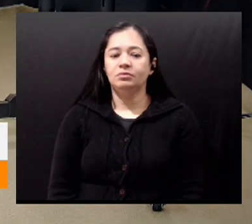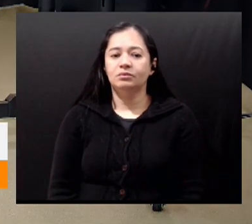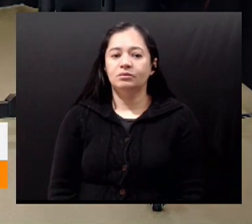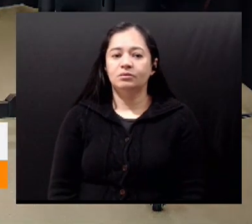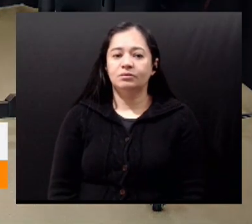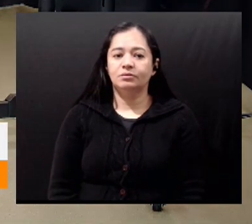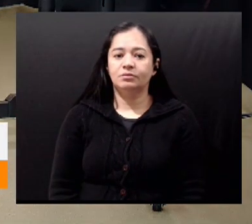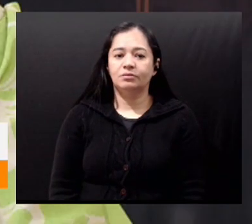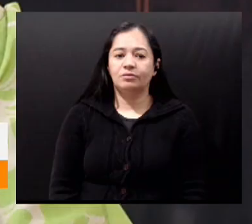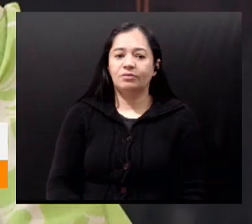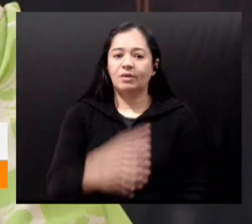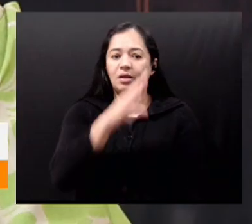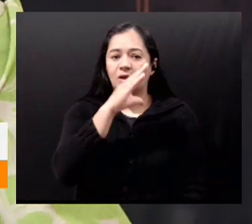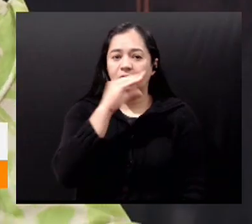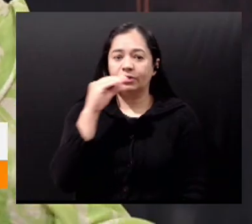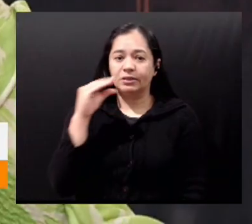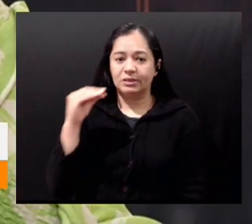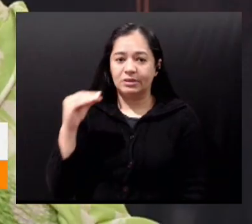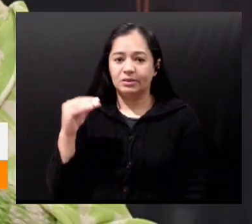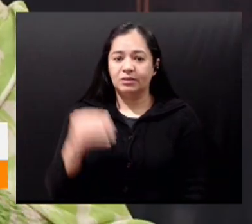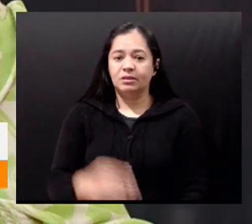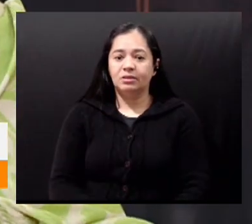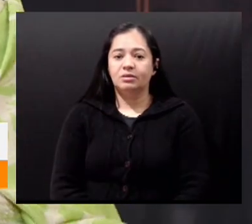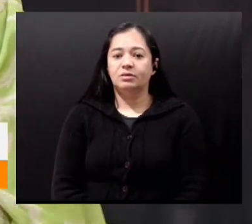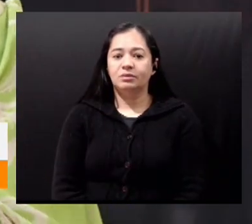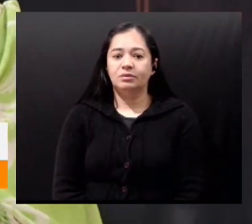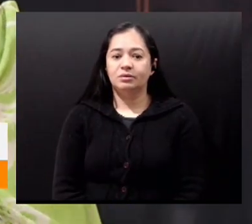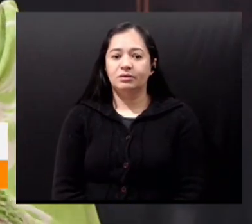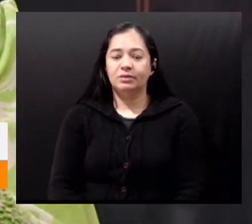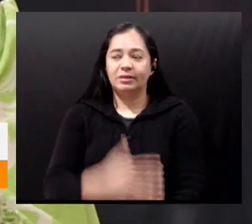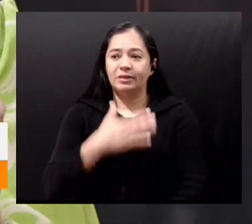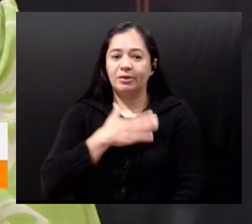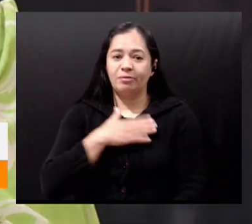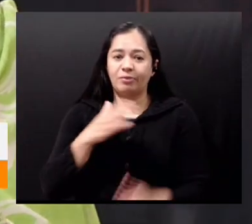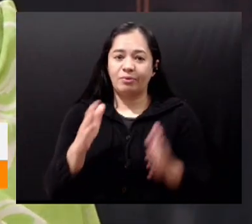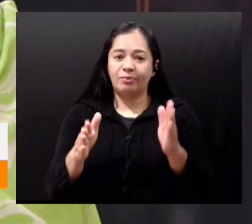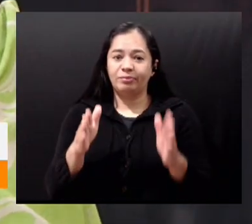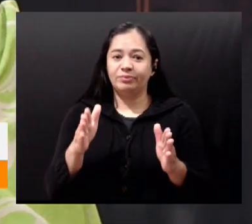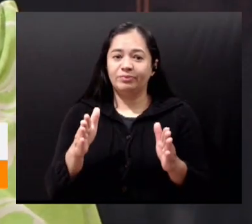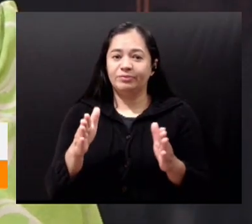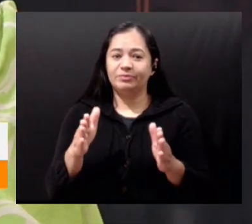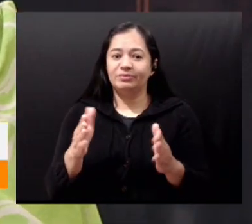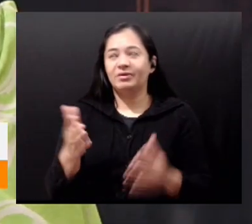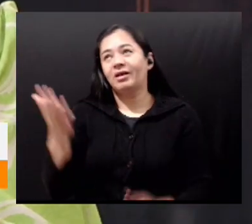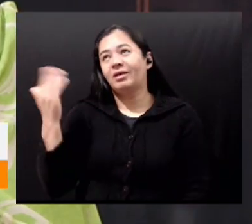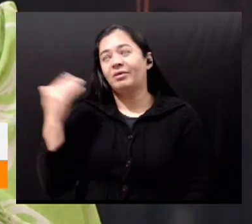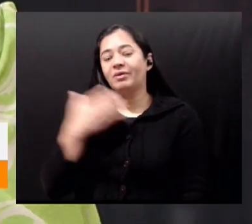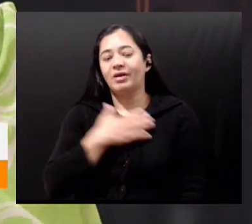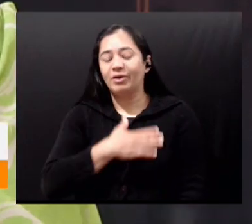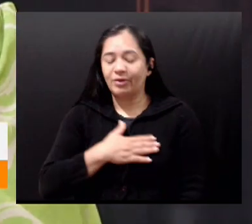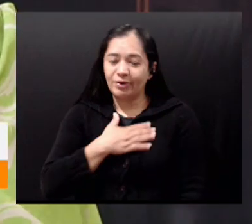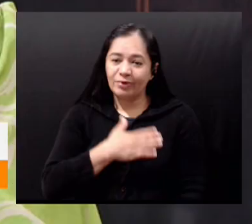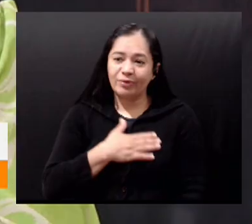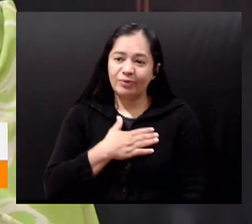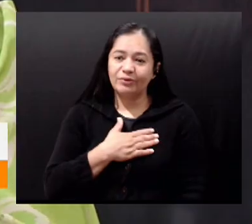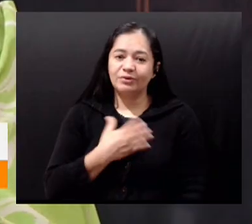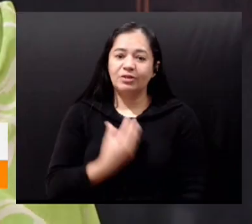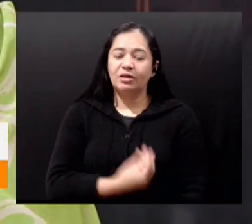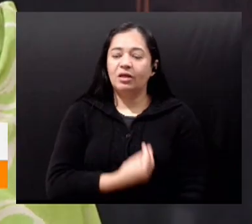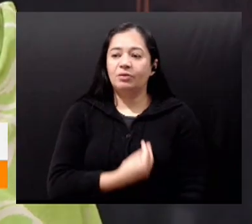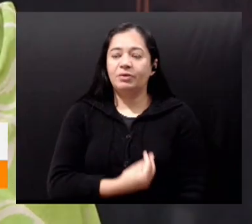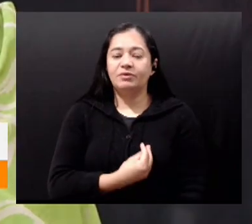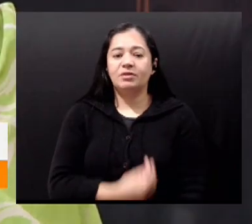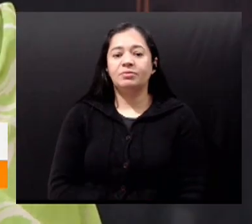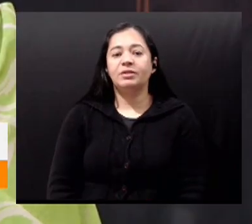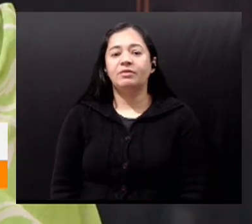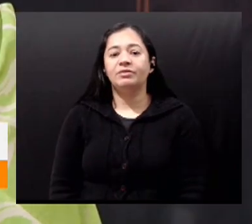Adolescência, né, adolescência na minha época era algo muito gostoso viver essa fase da adolescência, e